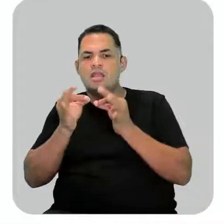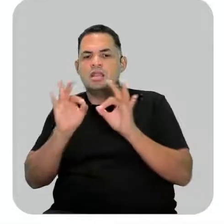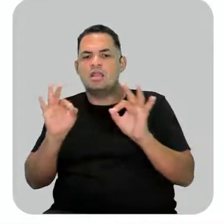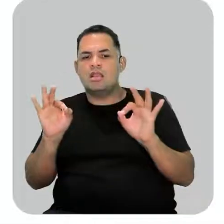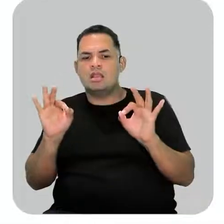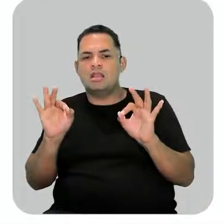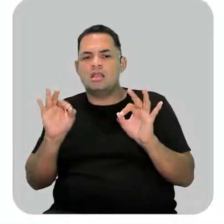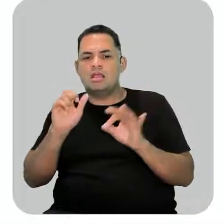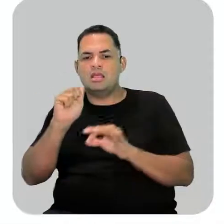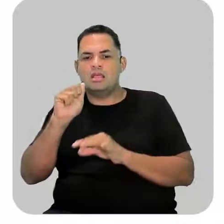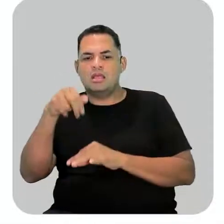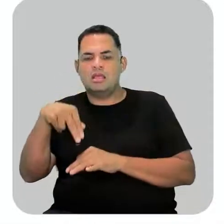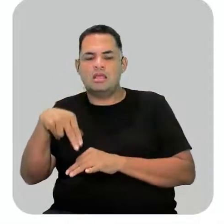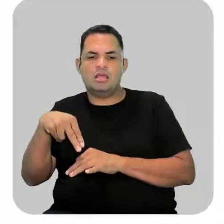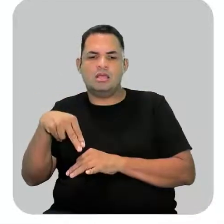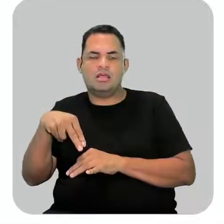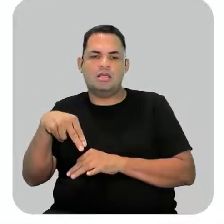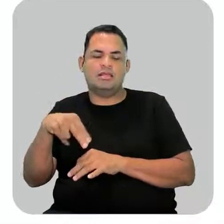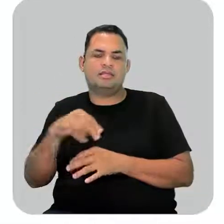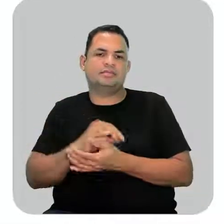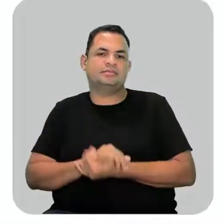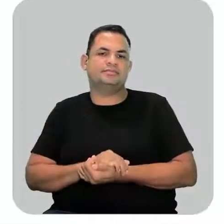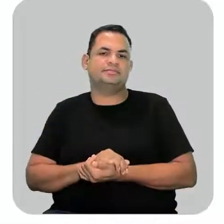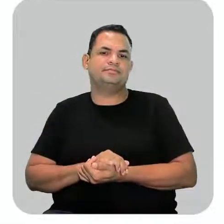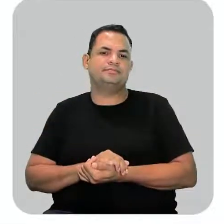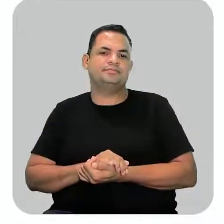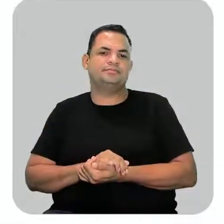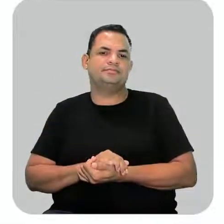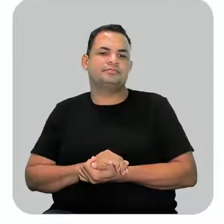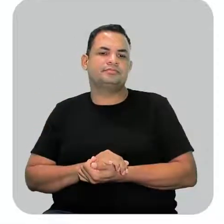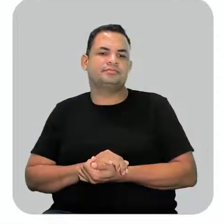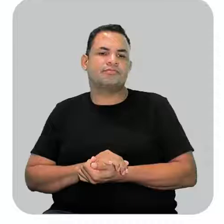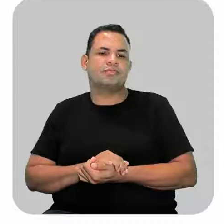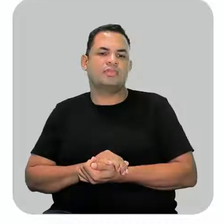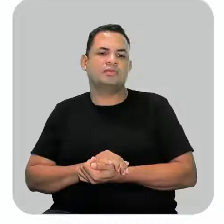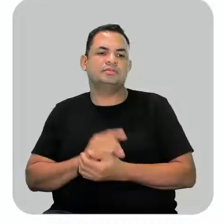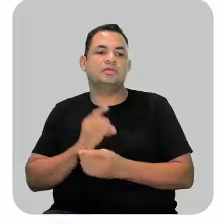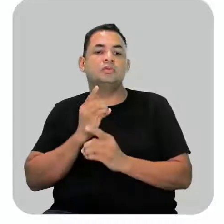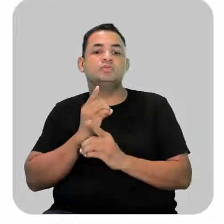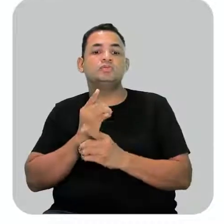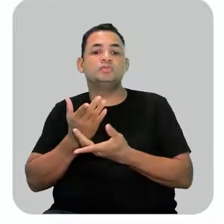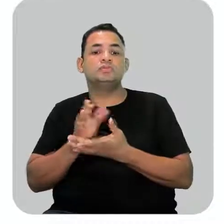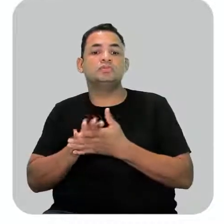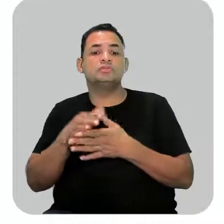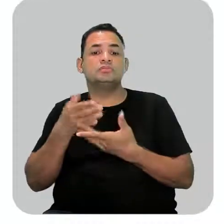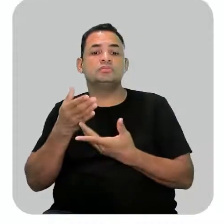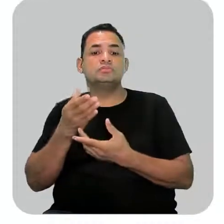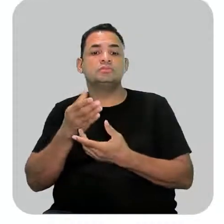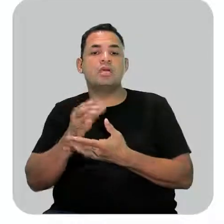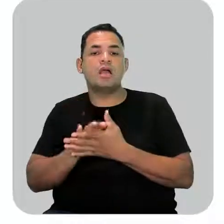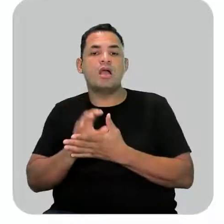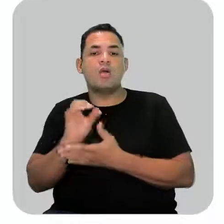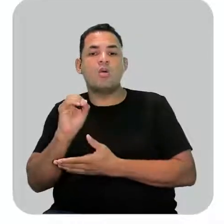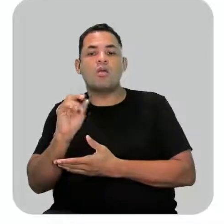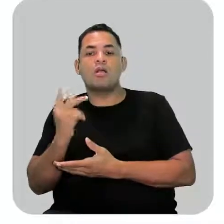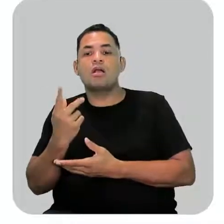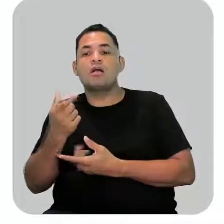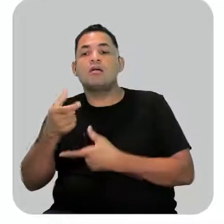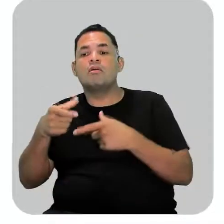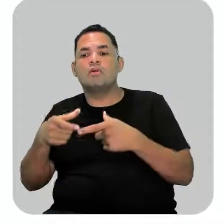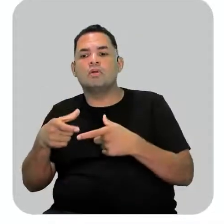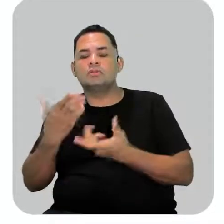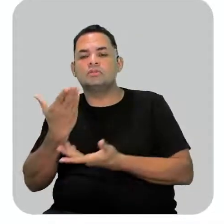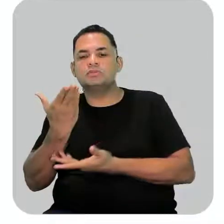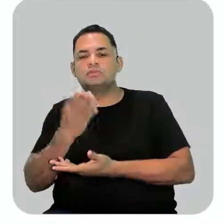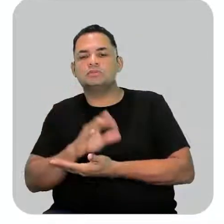então vem o an, então fica heptan. Aonde está a minha hidroxila? Tá aqui, ó, carbono 2. Aí eu